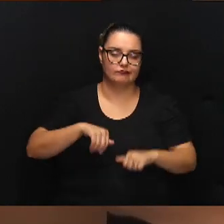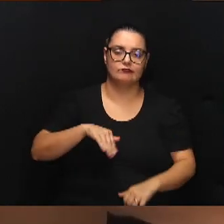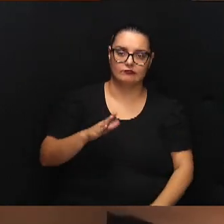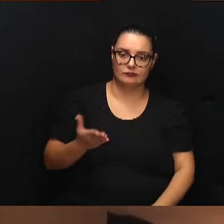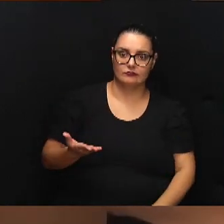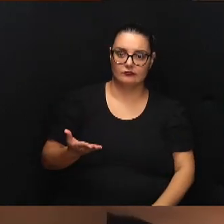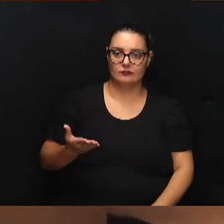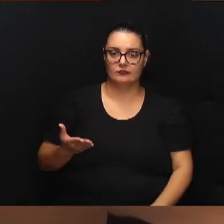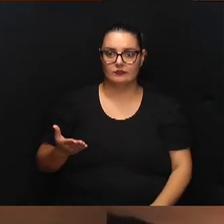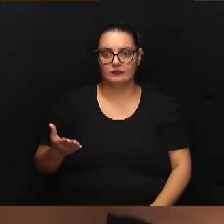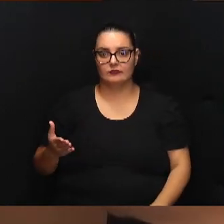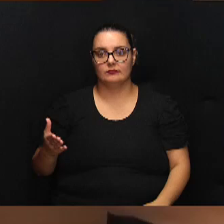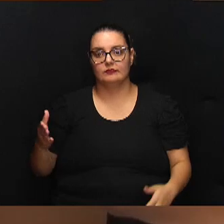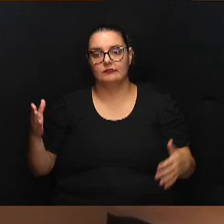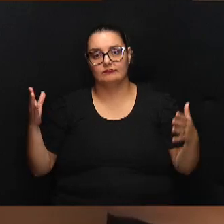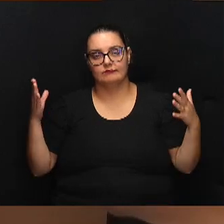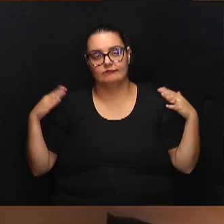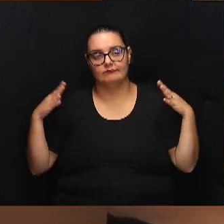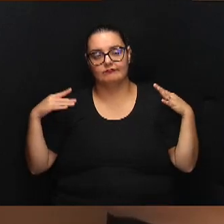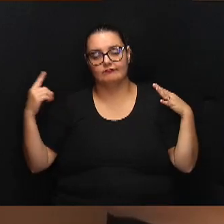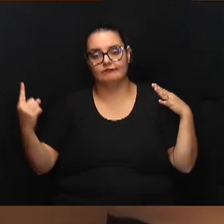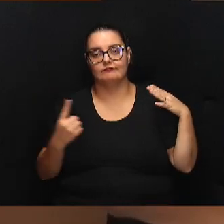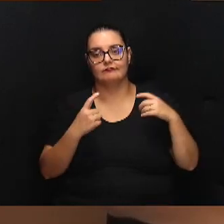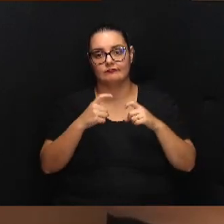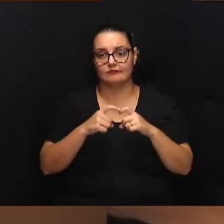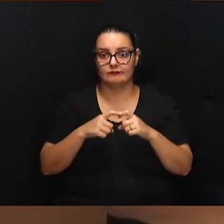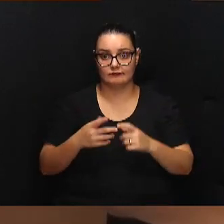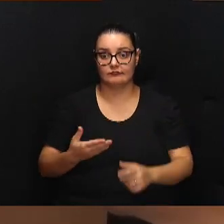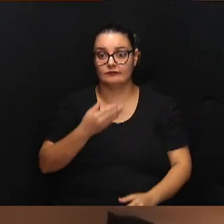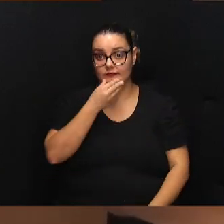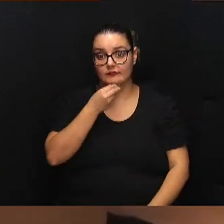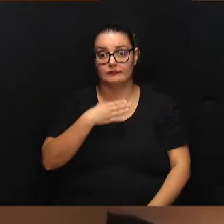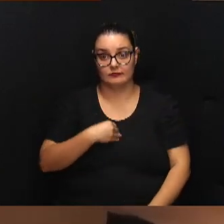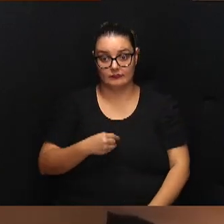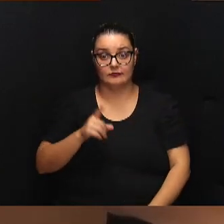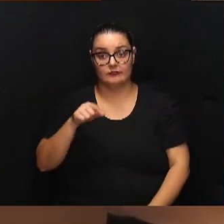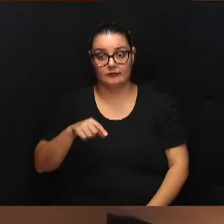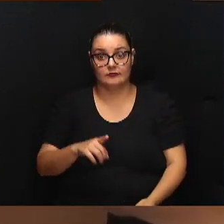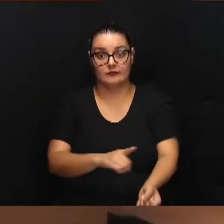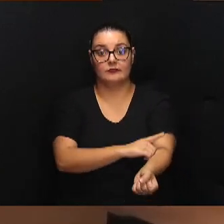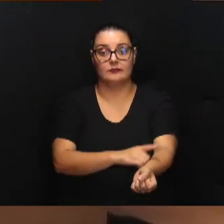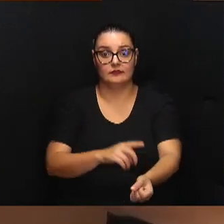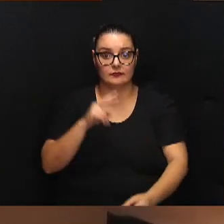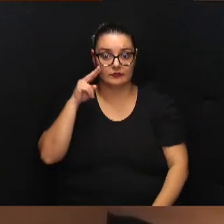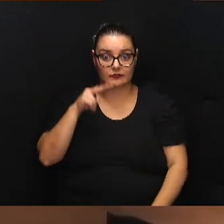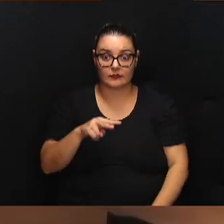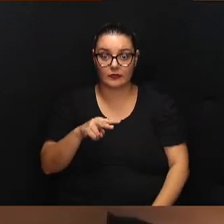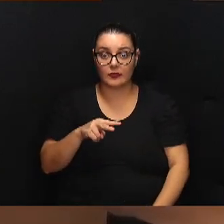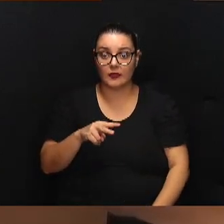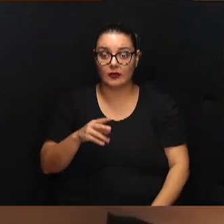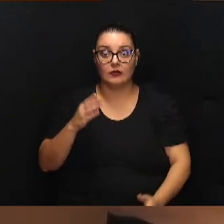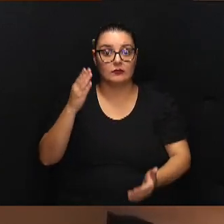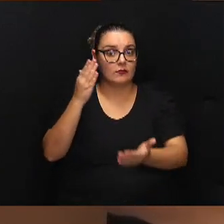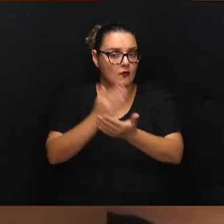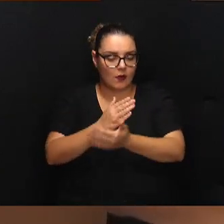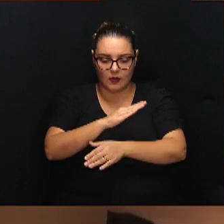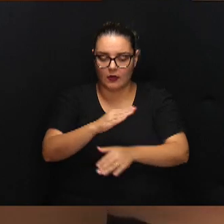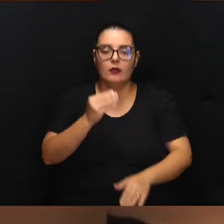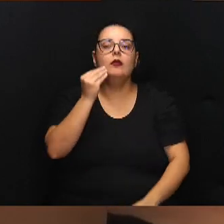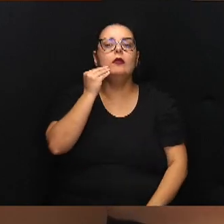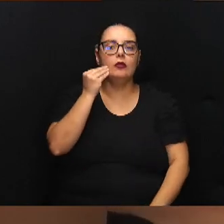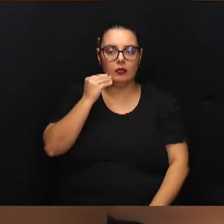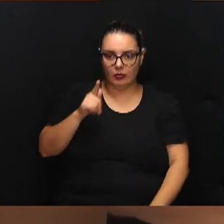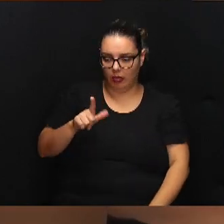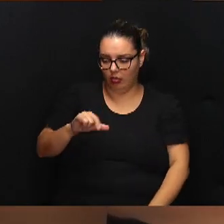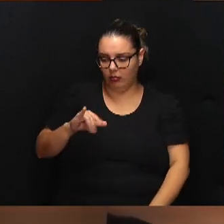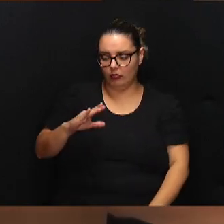anjos que aparecem na nossa vida, né? Um médico chegou, o filho era diabético, ele olhou para minha cara e disse: façam um teste de glicemia